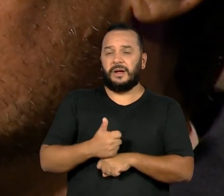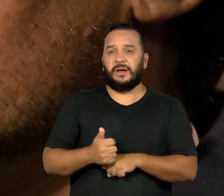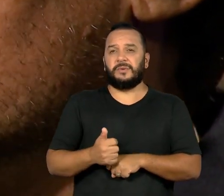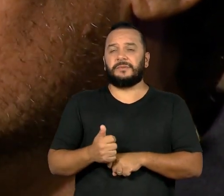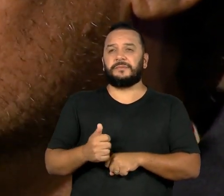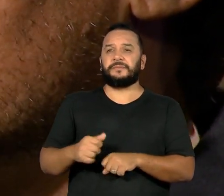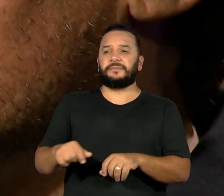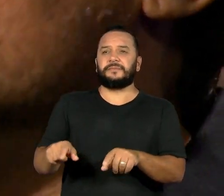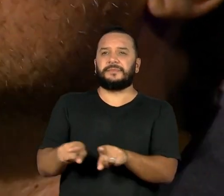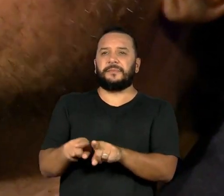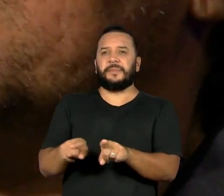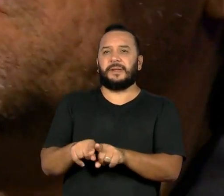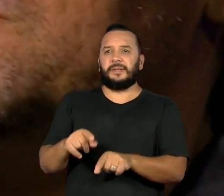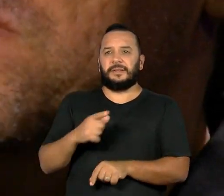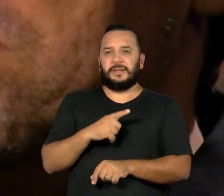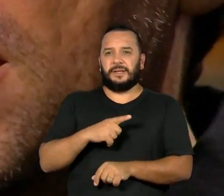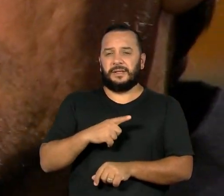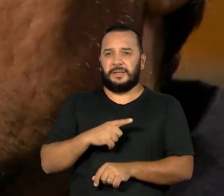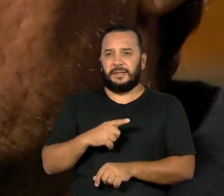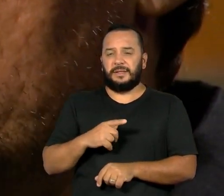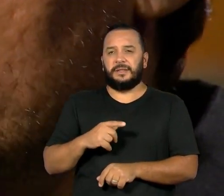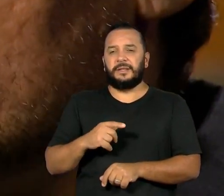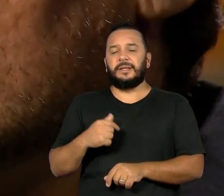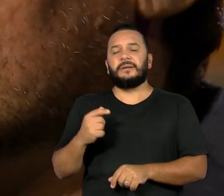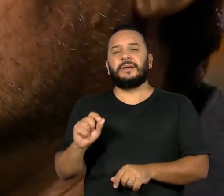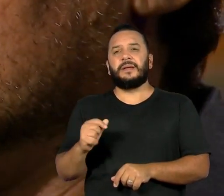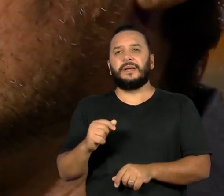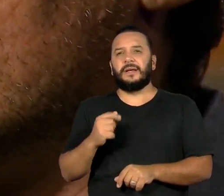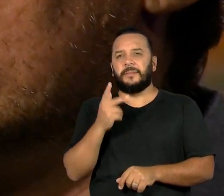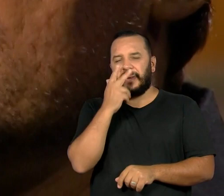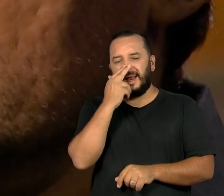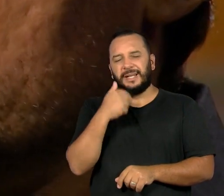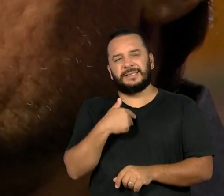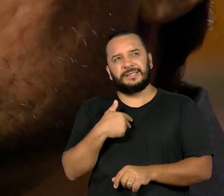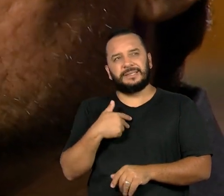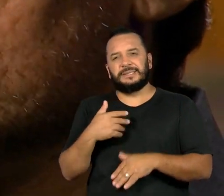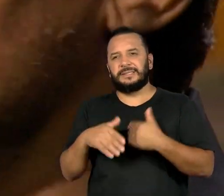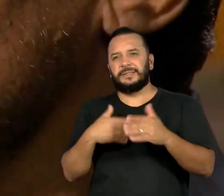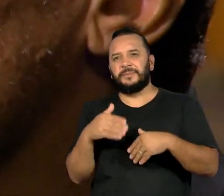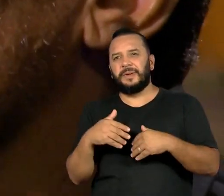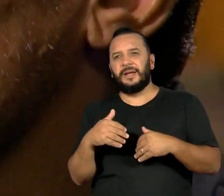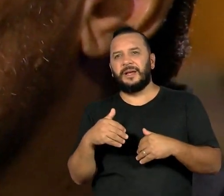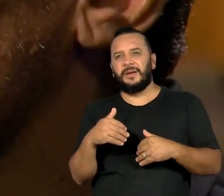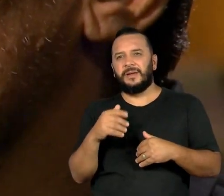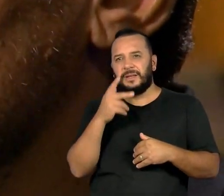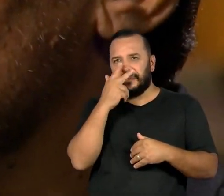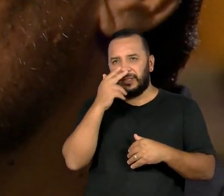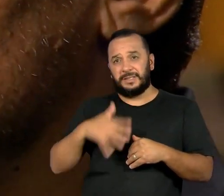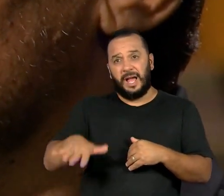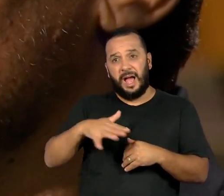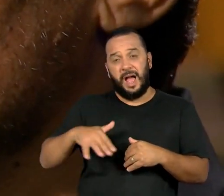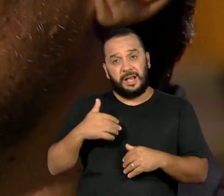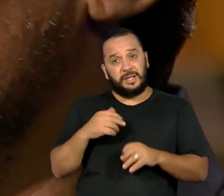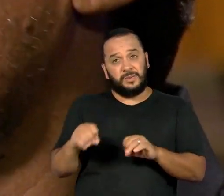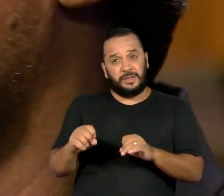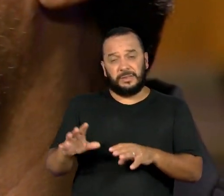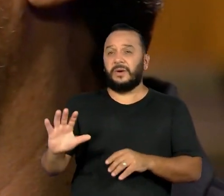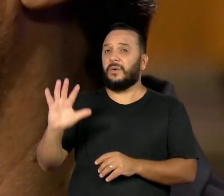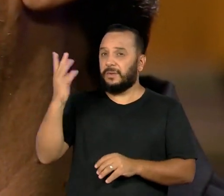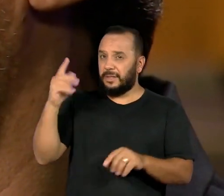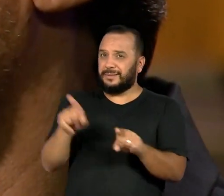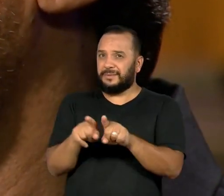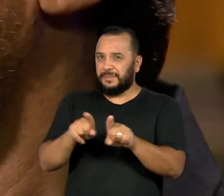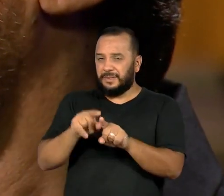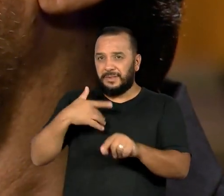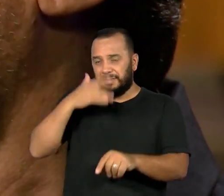que exige desempenho, enfim. A tendência é a pessoa subestimar. Na educação isso também acontece. Quando a criança com deficiência chega na